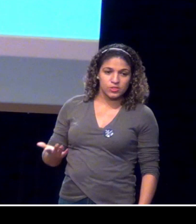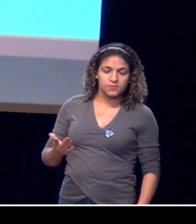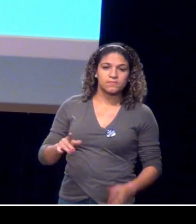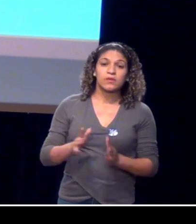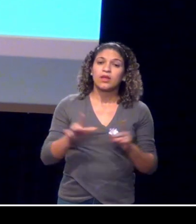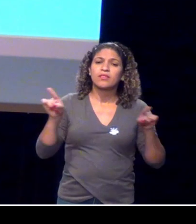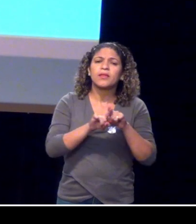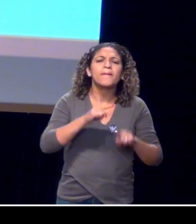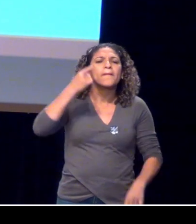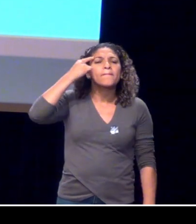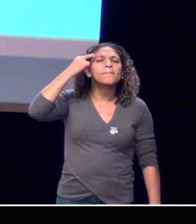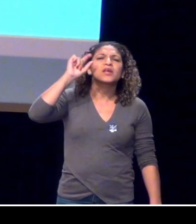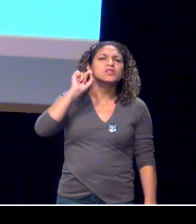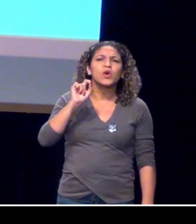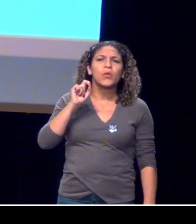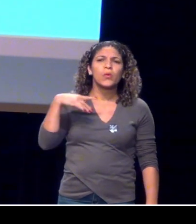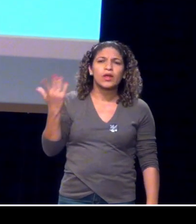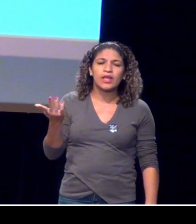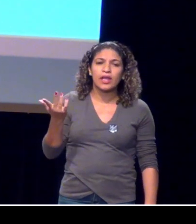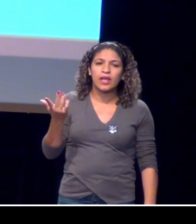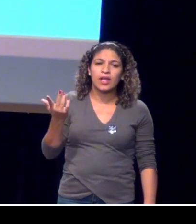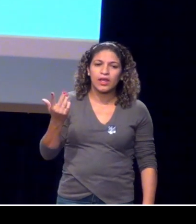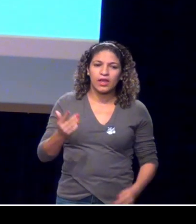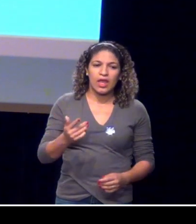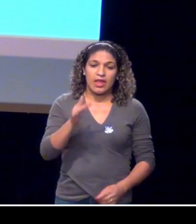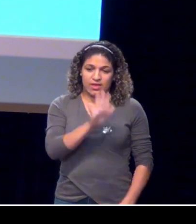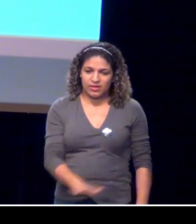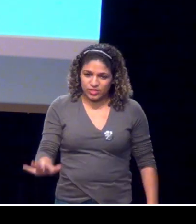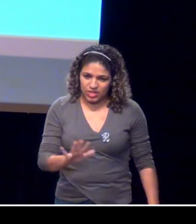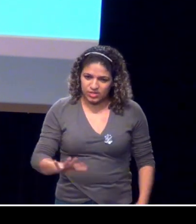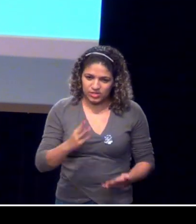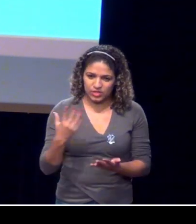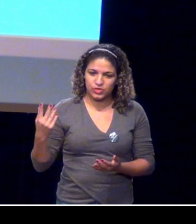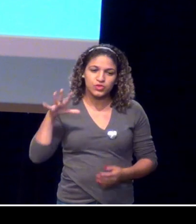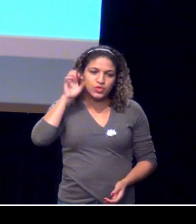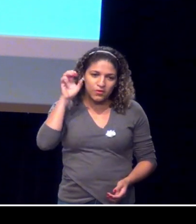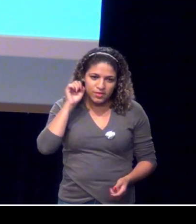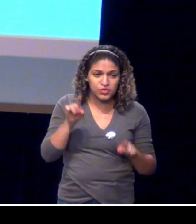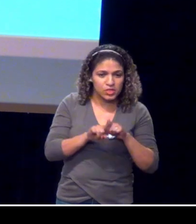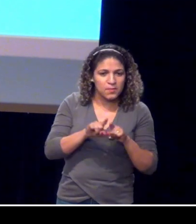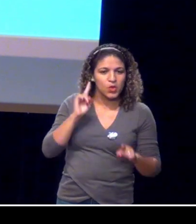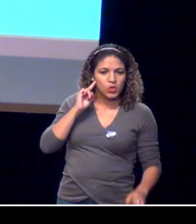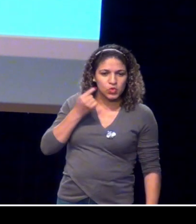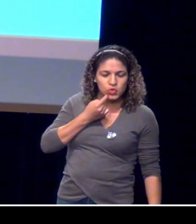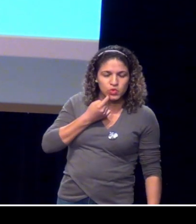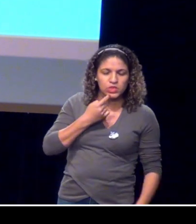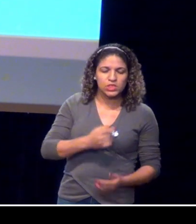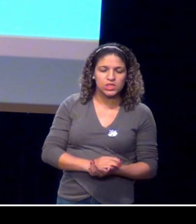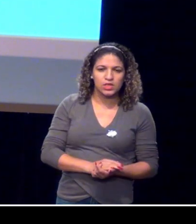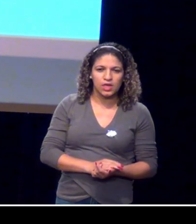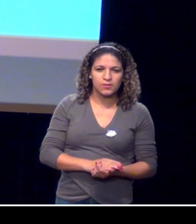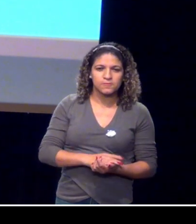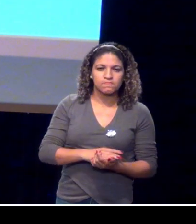além disso, pensar que aí é o estrago que a gente pode fazer com as crianças ouvintes, e também com as surdas,